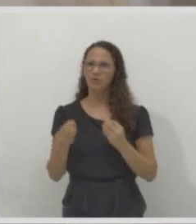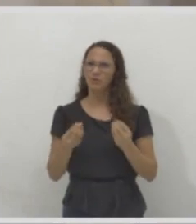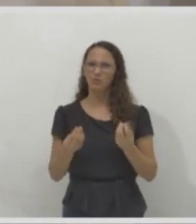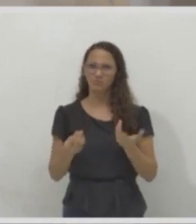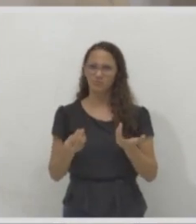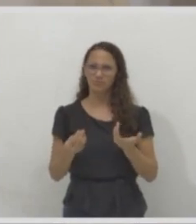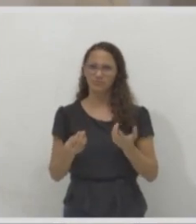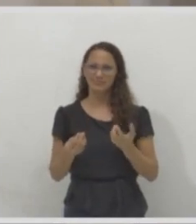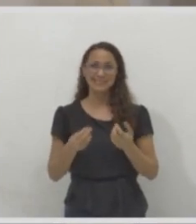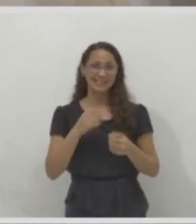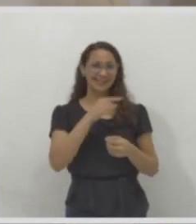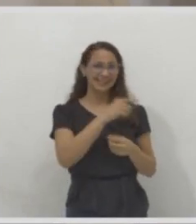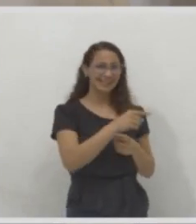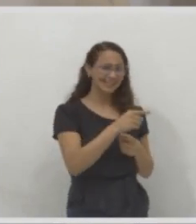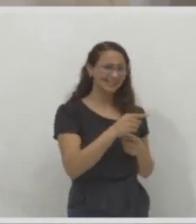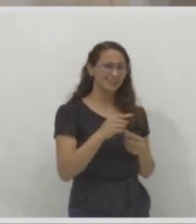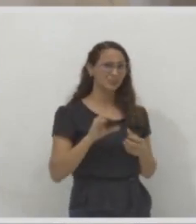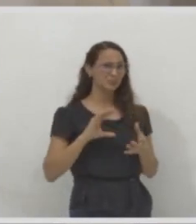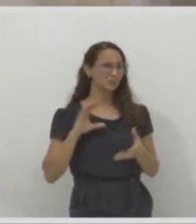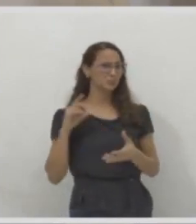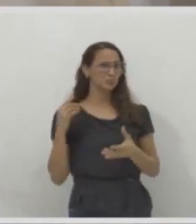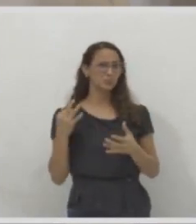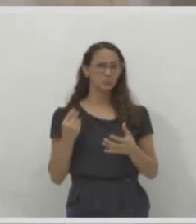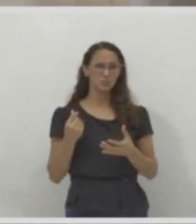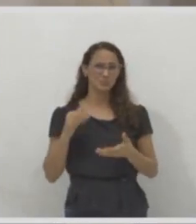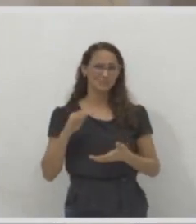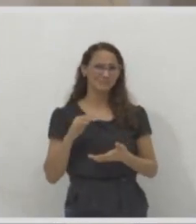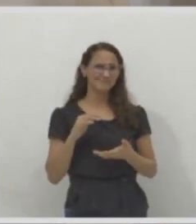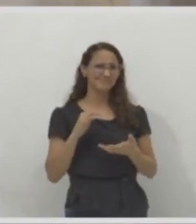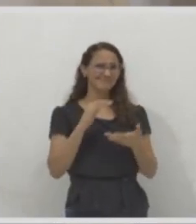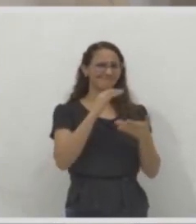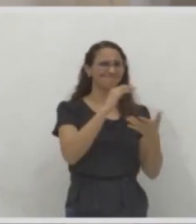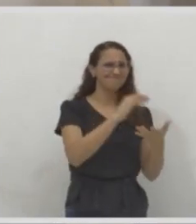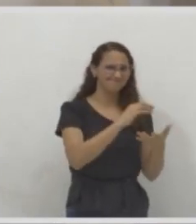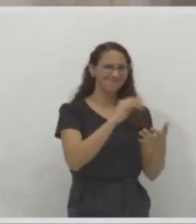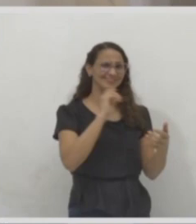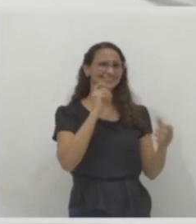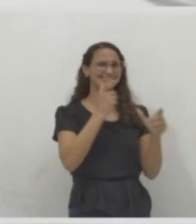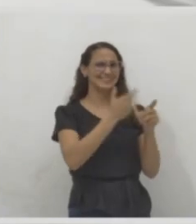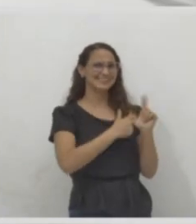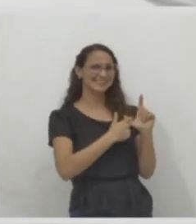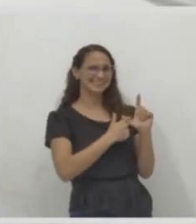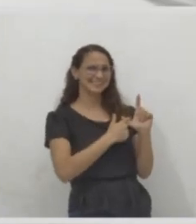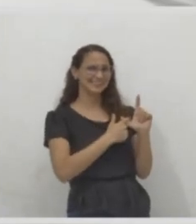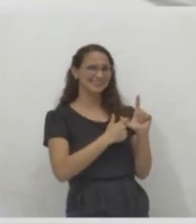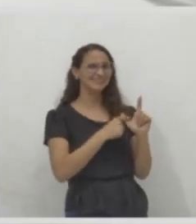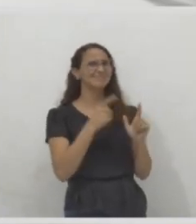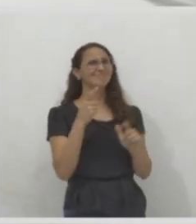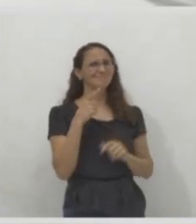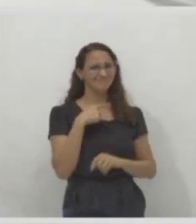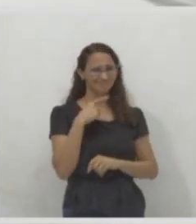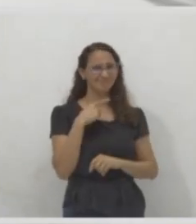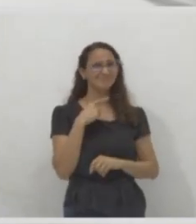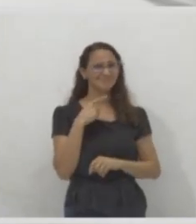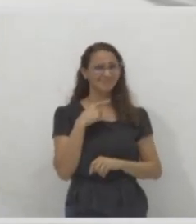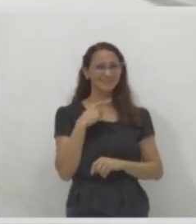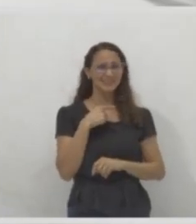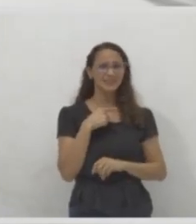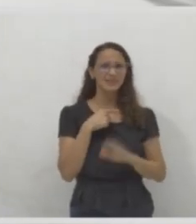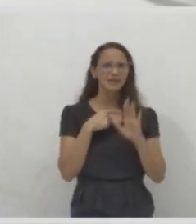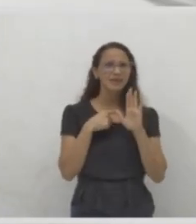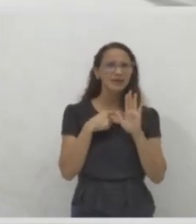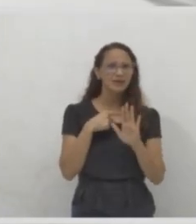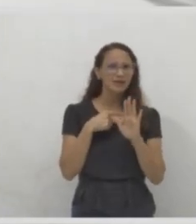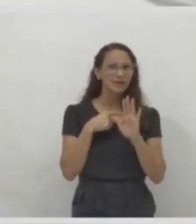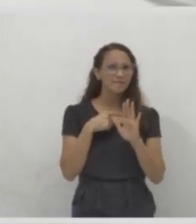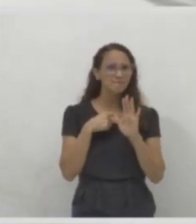totalmente com as casas aviadoras no seringal, tá? Que cobravam muito caros. Mas chegando